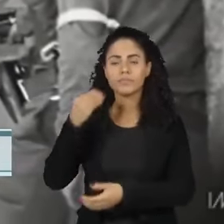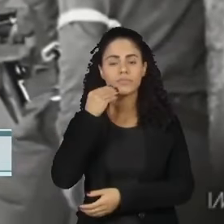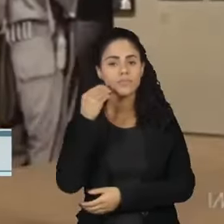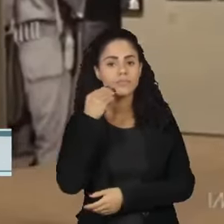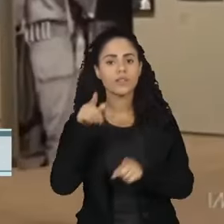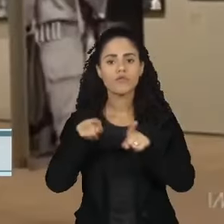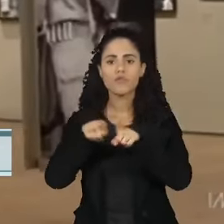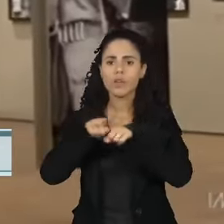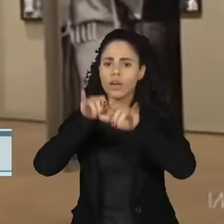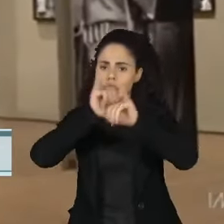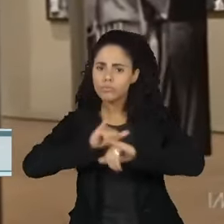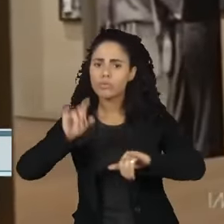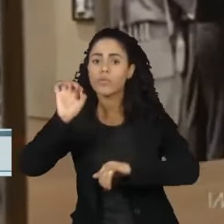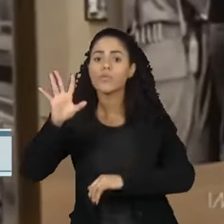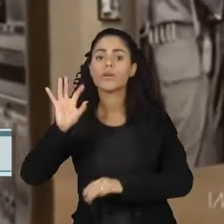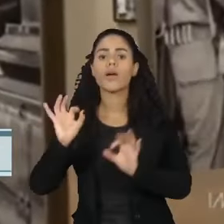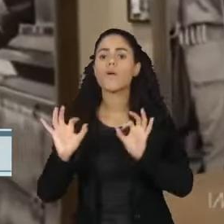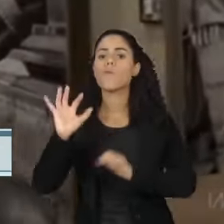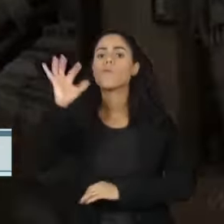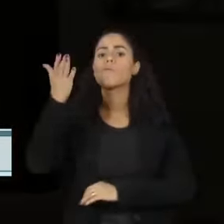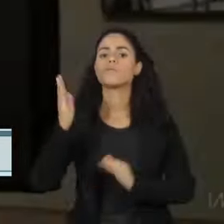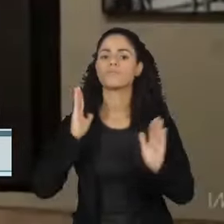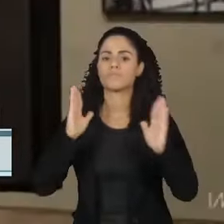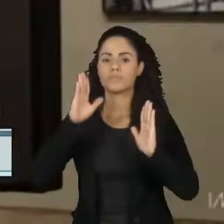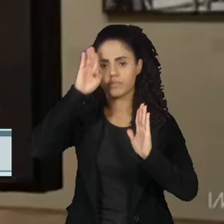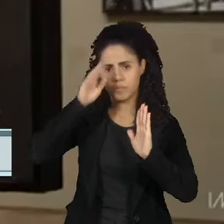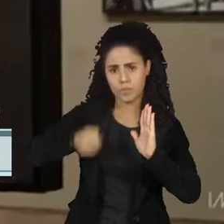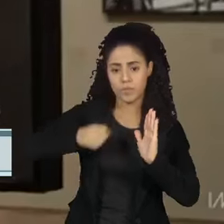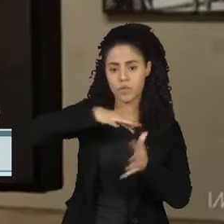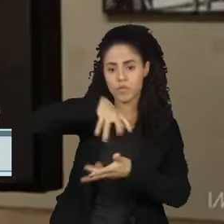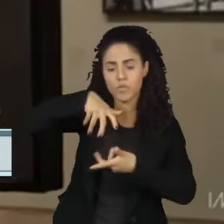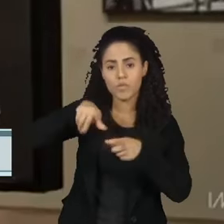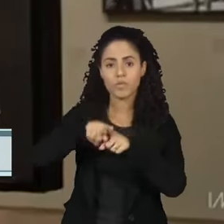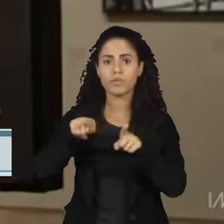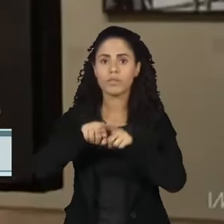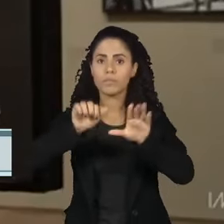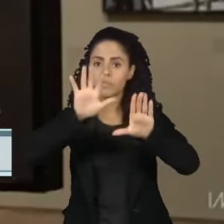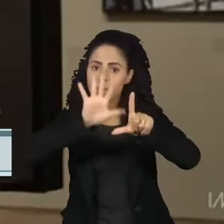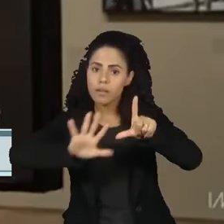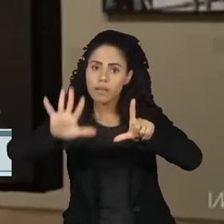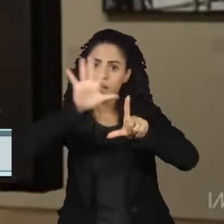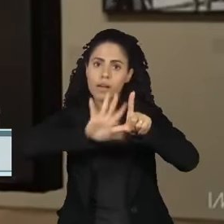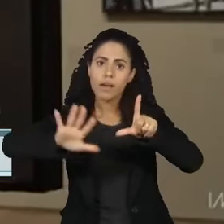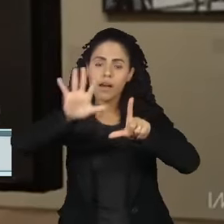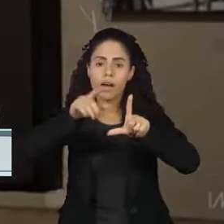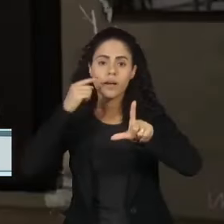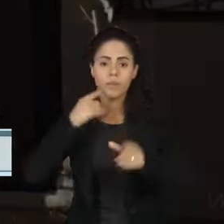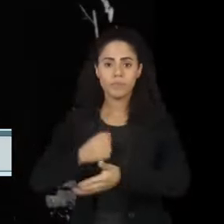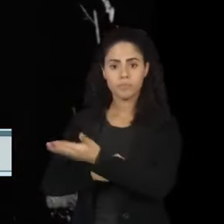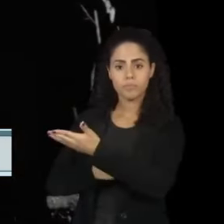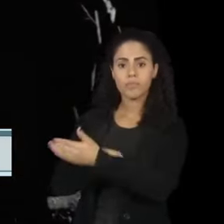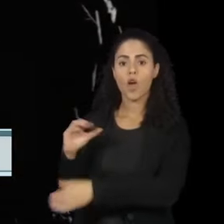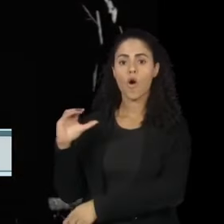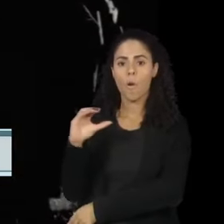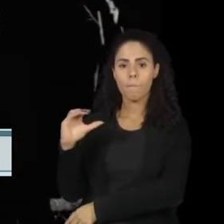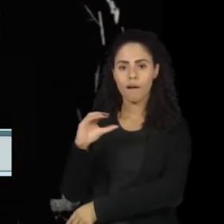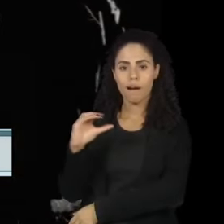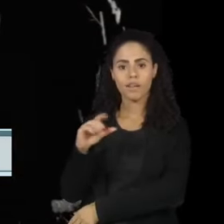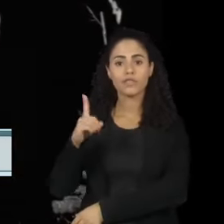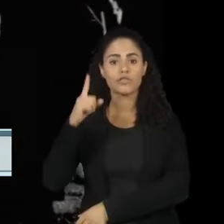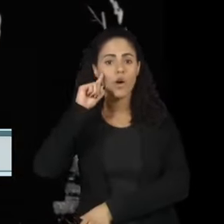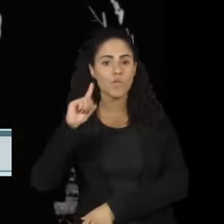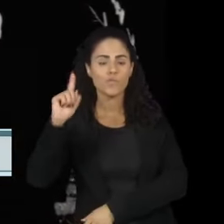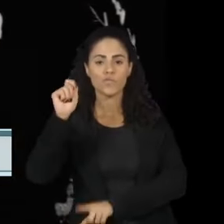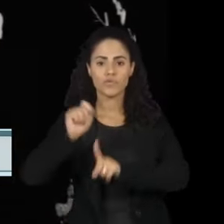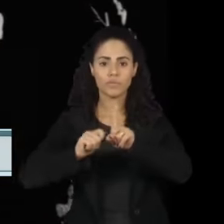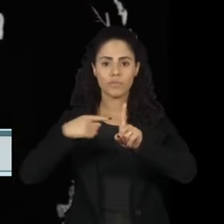grandes fatos históricos do Brasil e do mundo é dele a imagem feita no Forte de Copacabana no dia primeo de abril